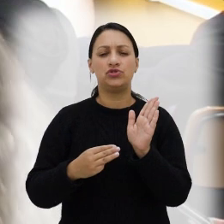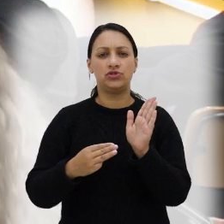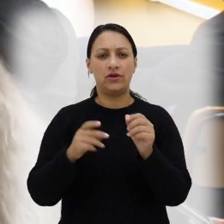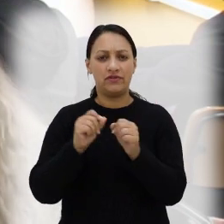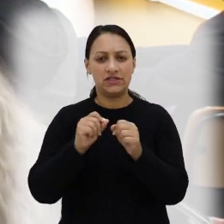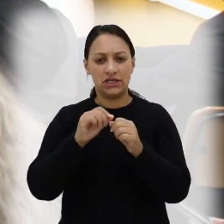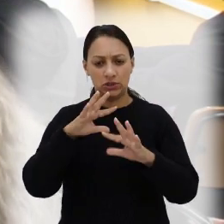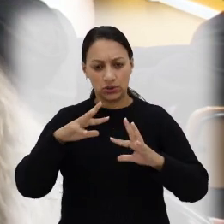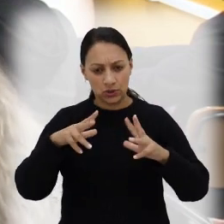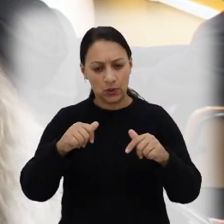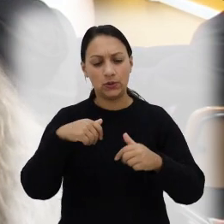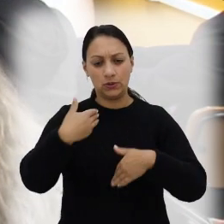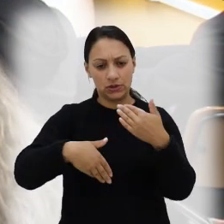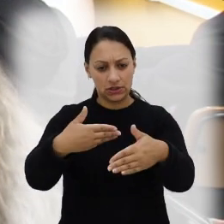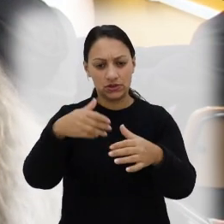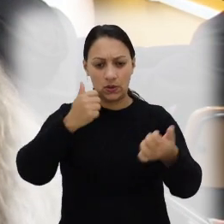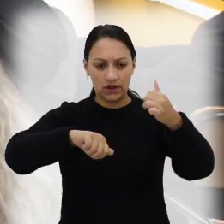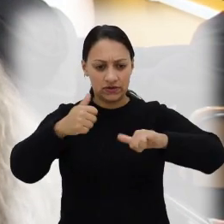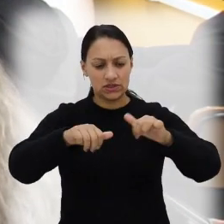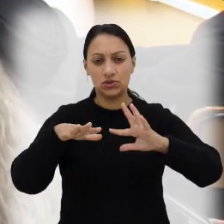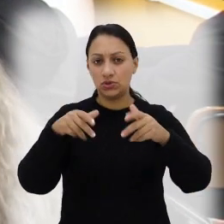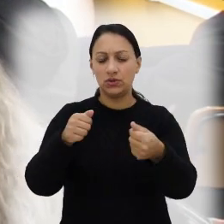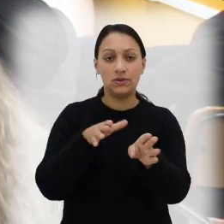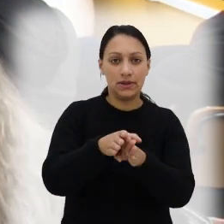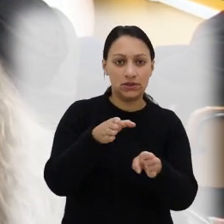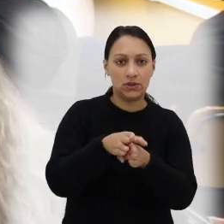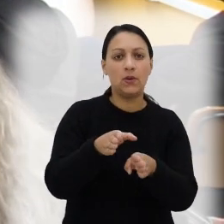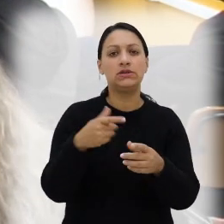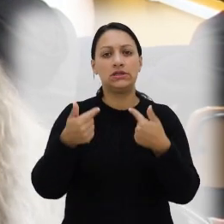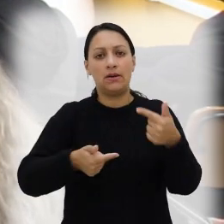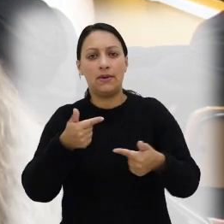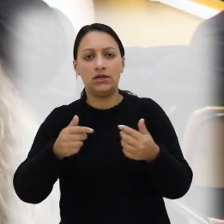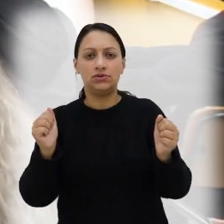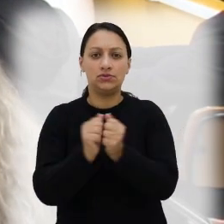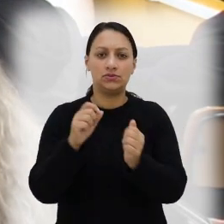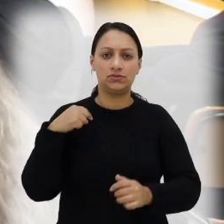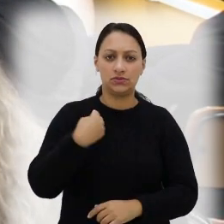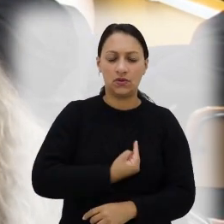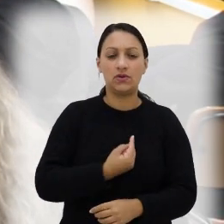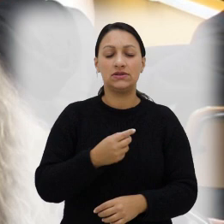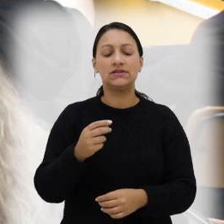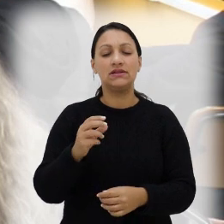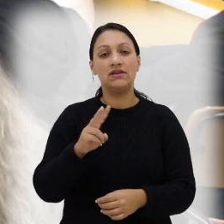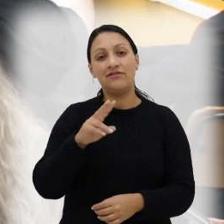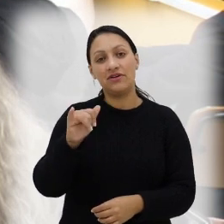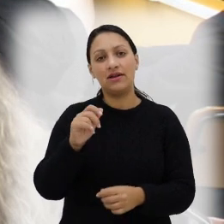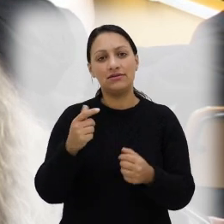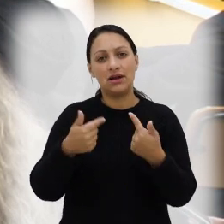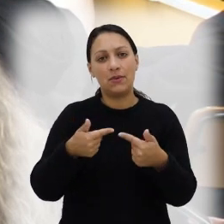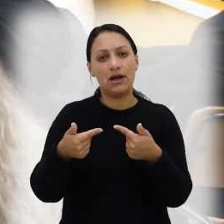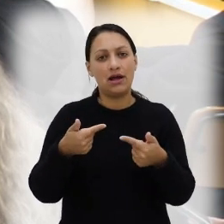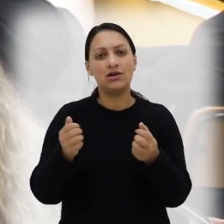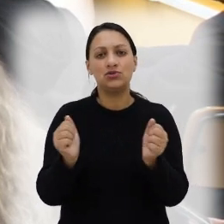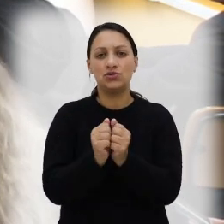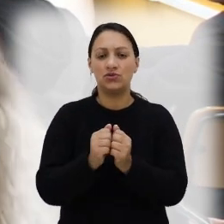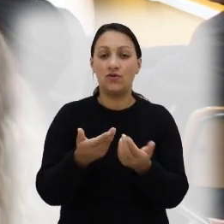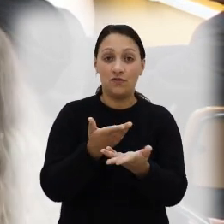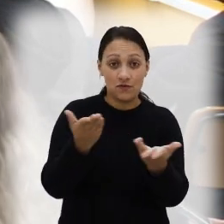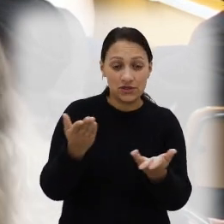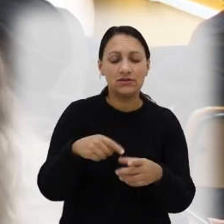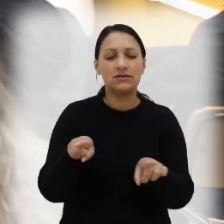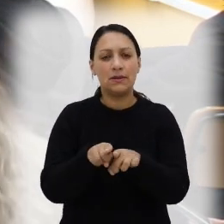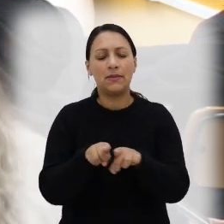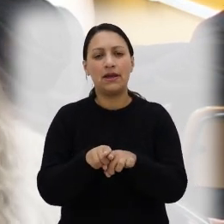todo o processo de qualificação de todos os mentores que estão trabalhando com a gente, que vão trabalhar com vocês. E essa parte